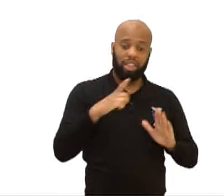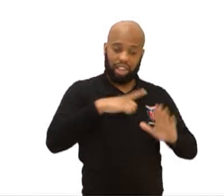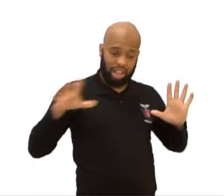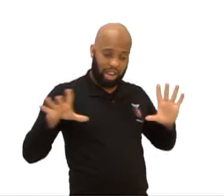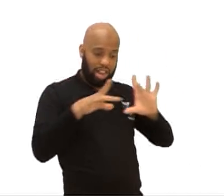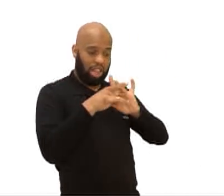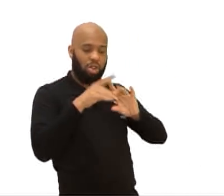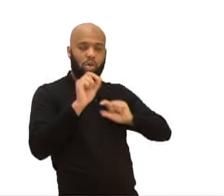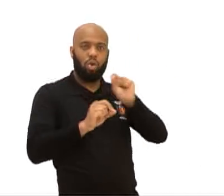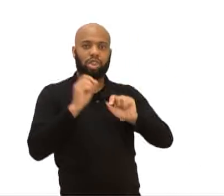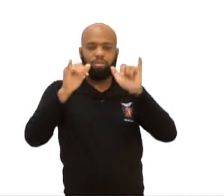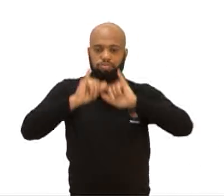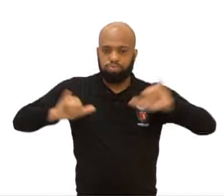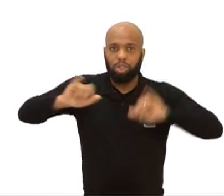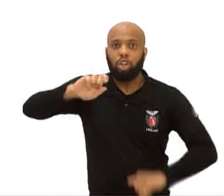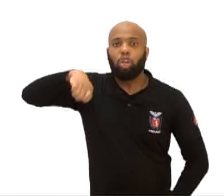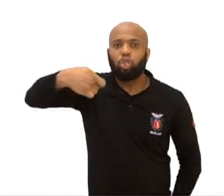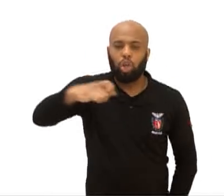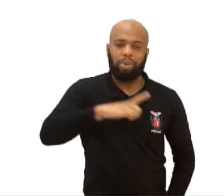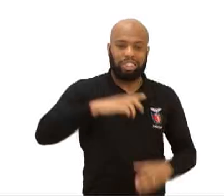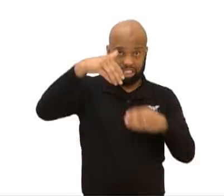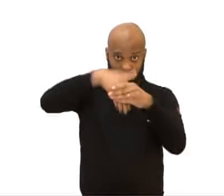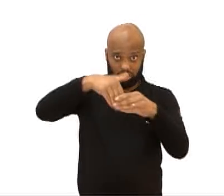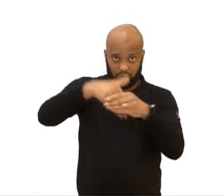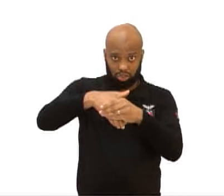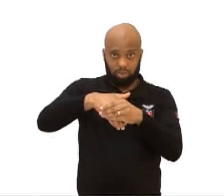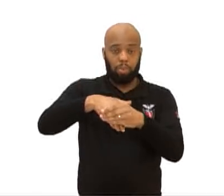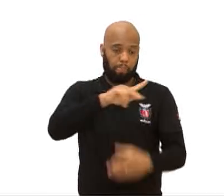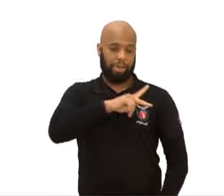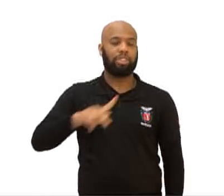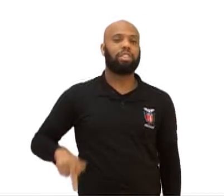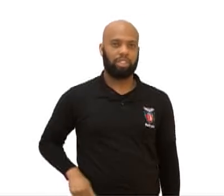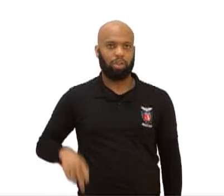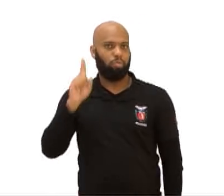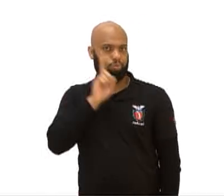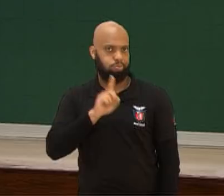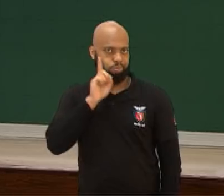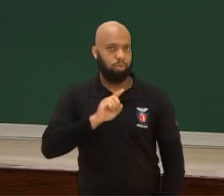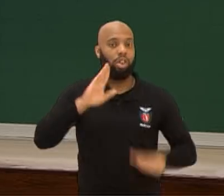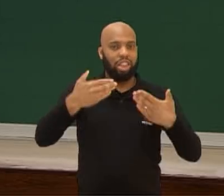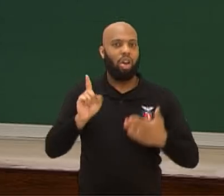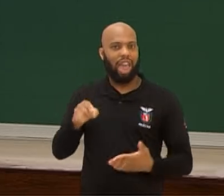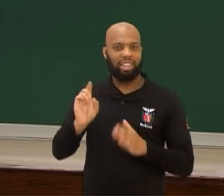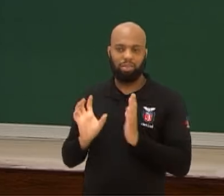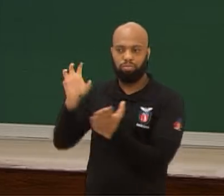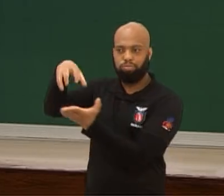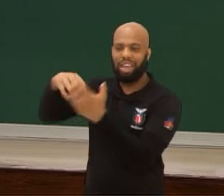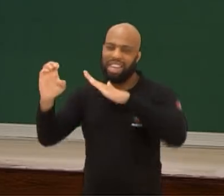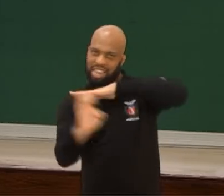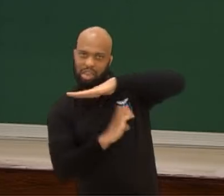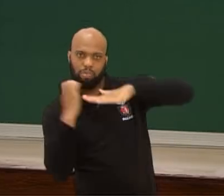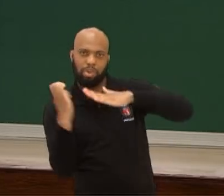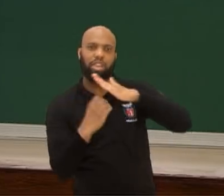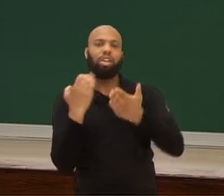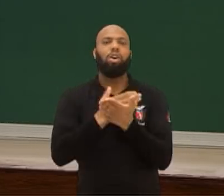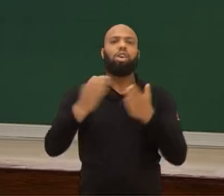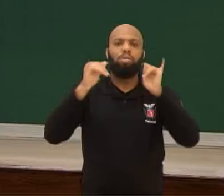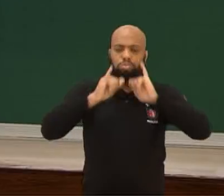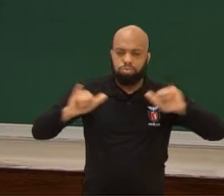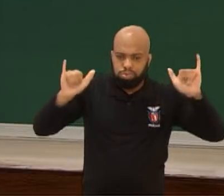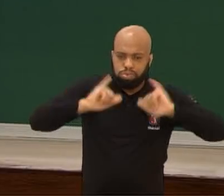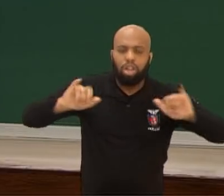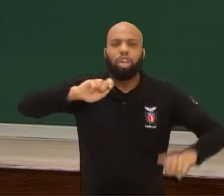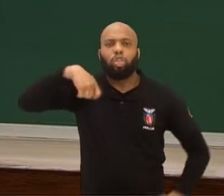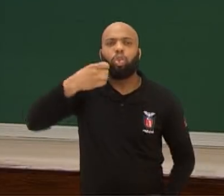veiculando informes sobre a eleição para presidente. Então, essa emissora já começou a passar notícias para a